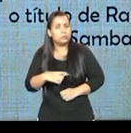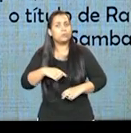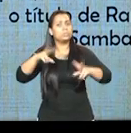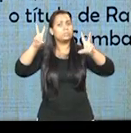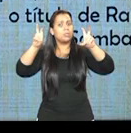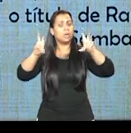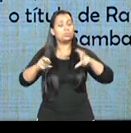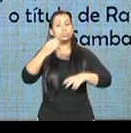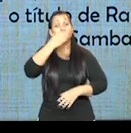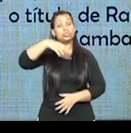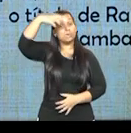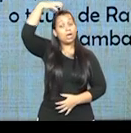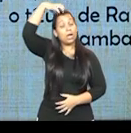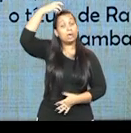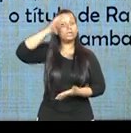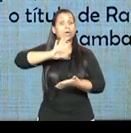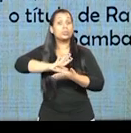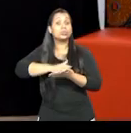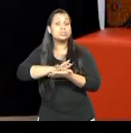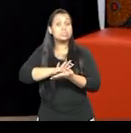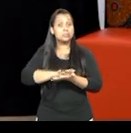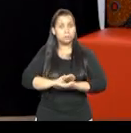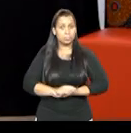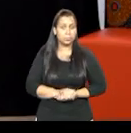de Rainha do Samba.